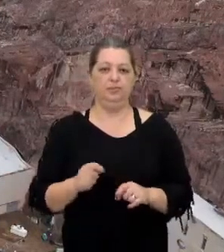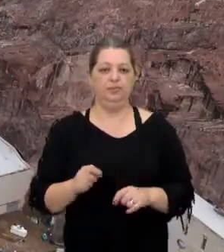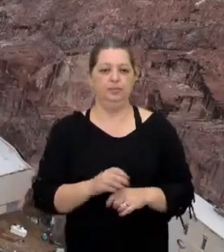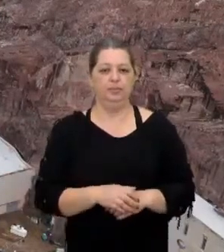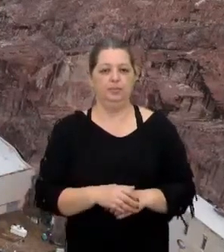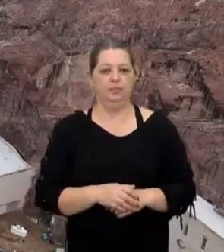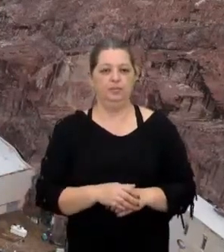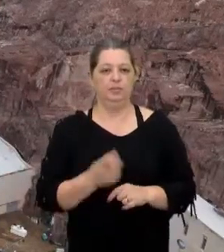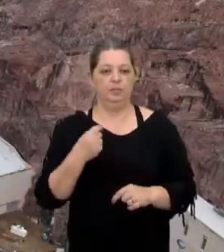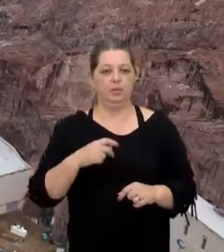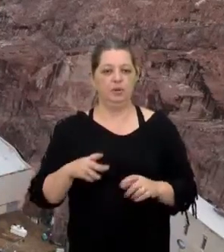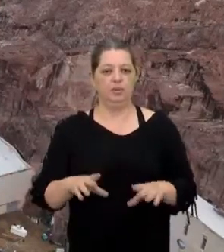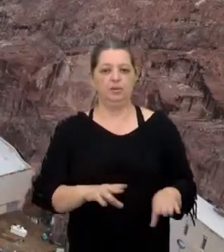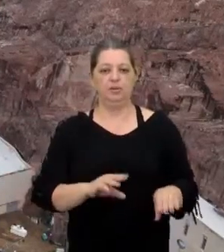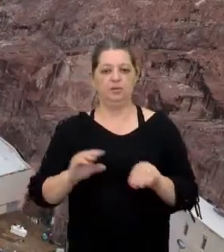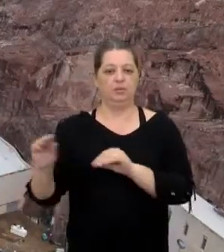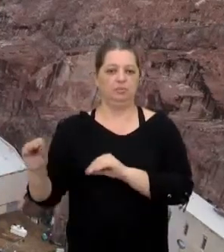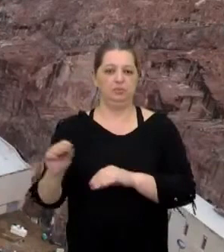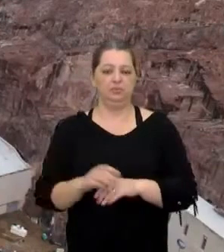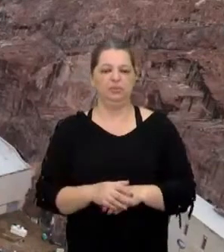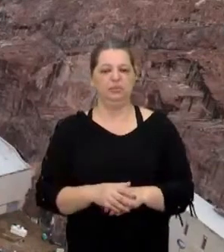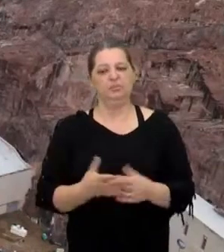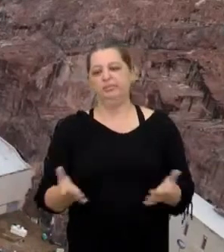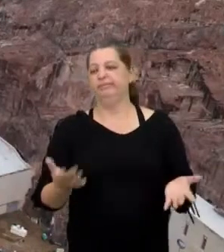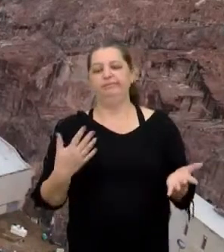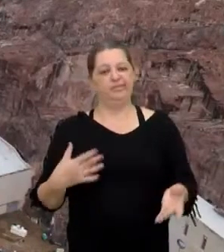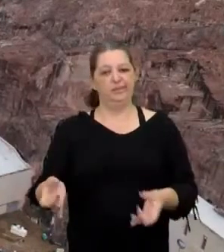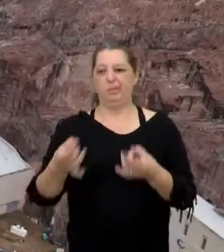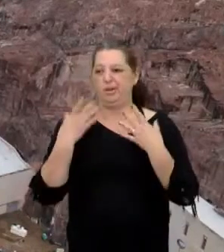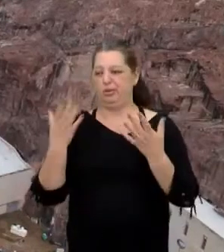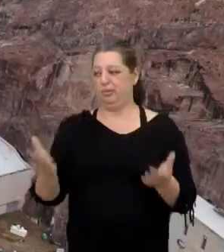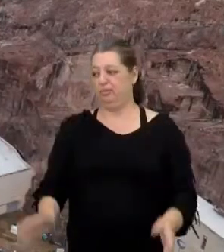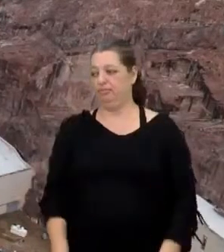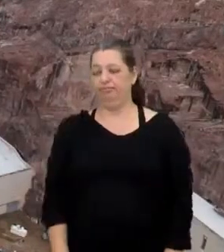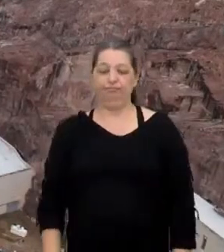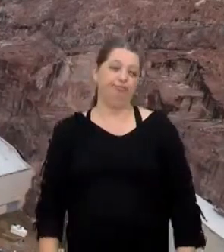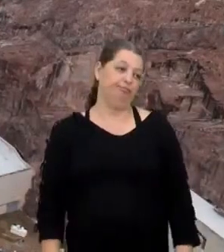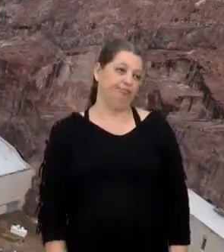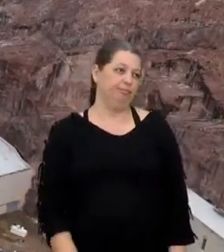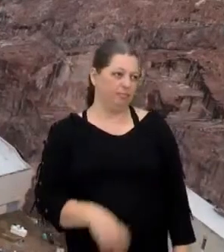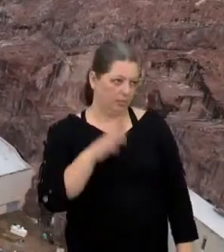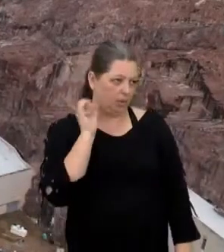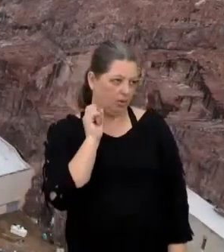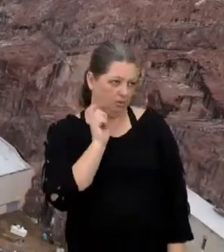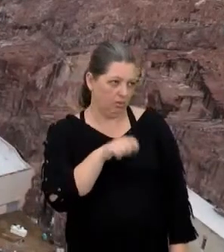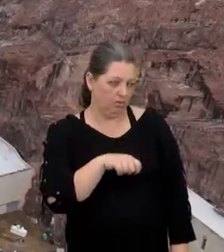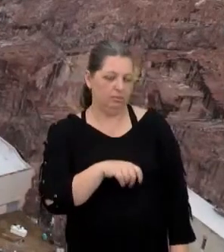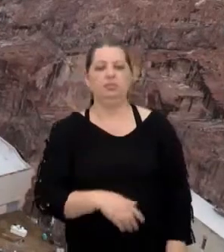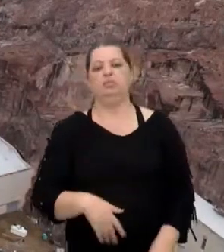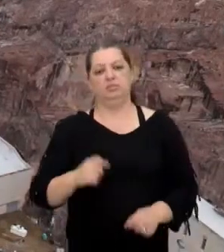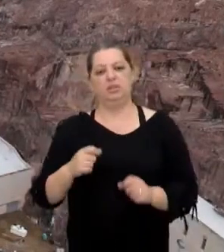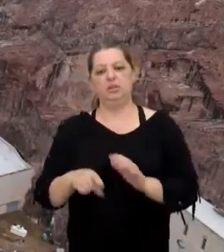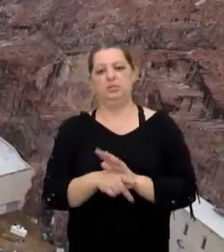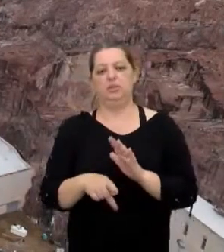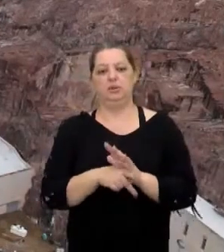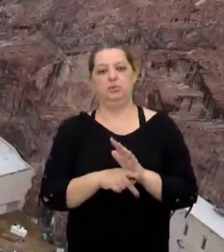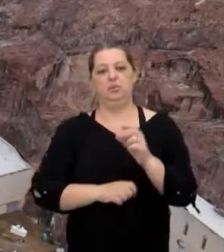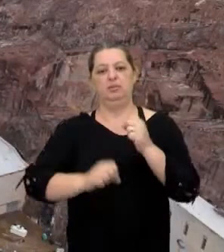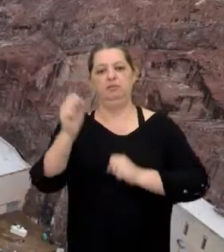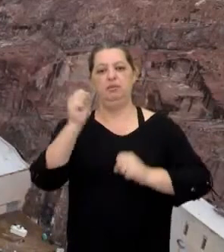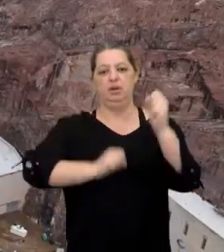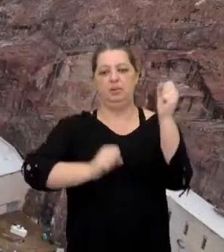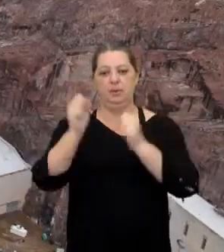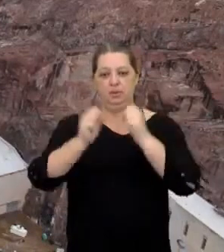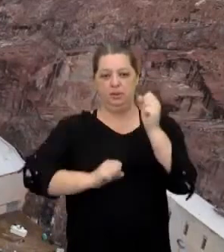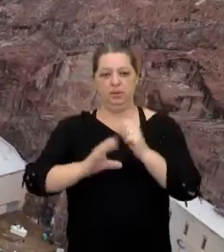do meu teletransporte. Você vai me abandonar? Vou te abandonar. Você fica aí no estúdio, tá. Você tá me ouvindo, né? Você fica no estúdio, tô aqui na usina de Colorado, né,